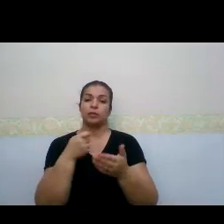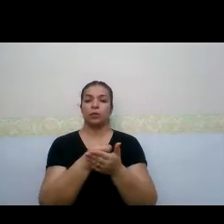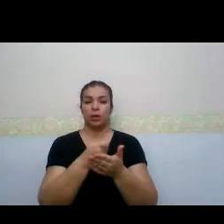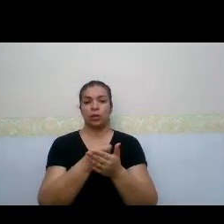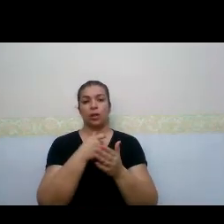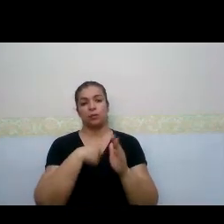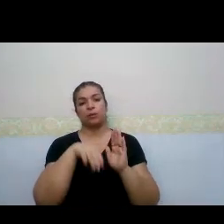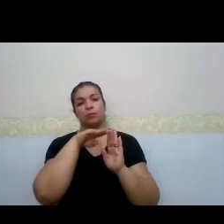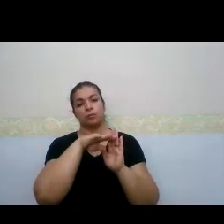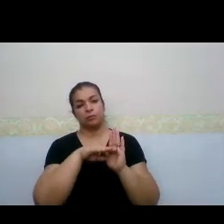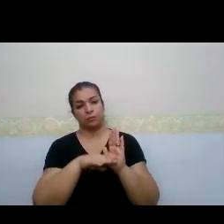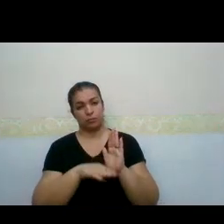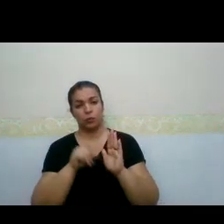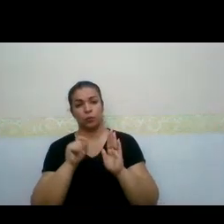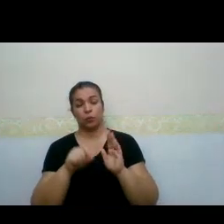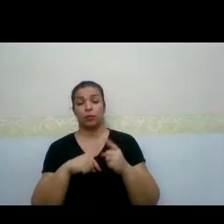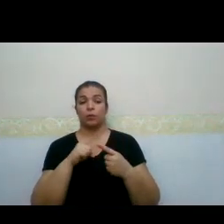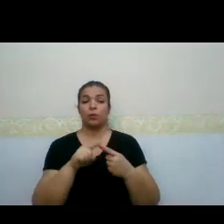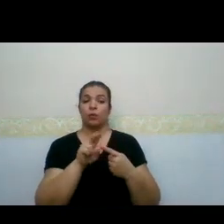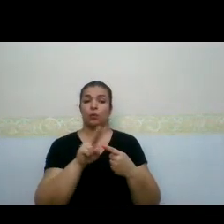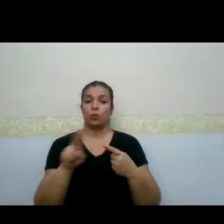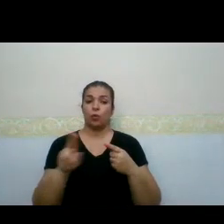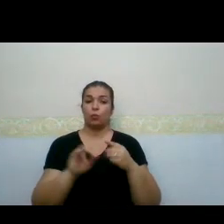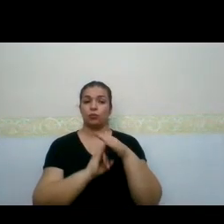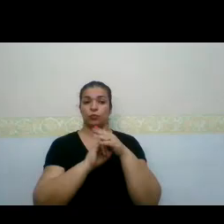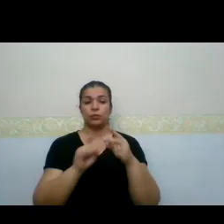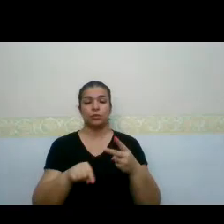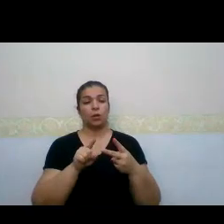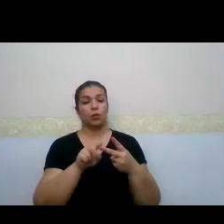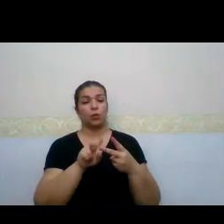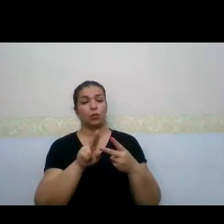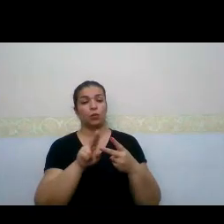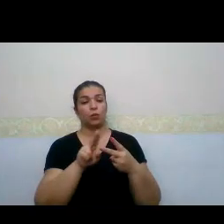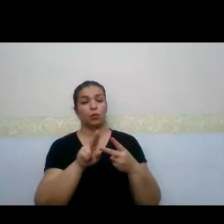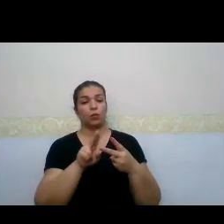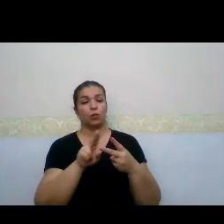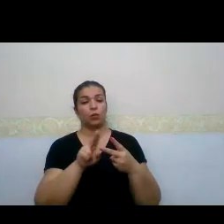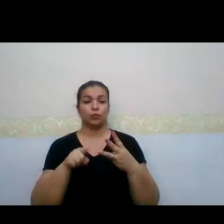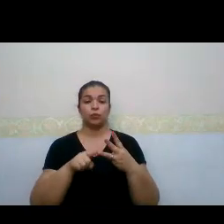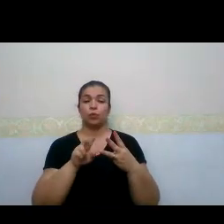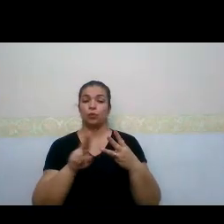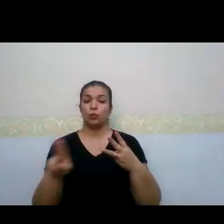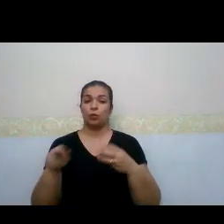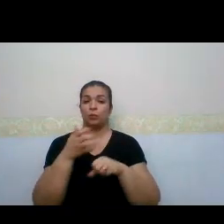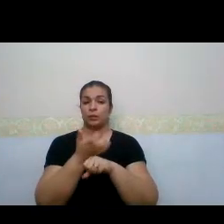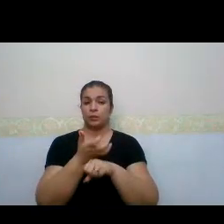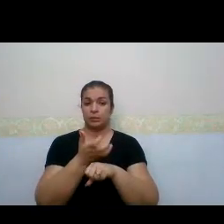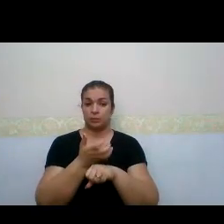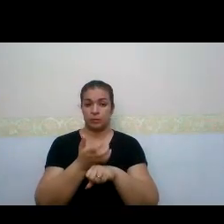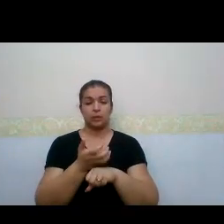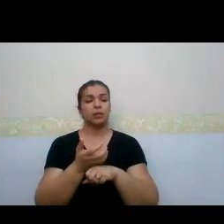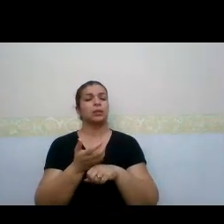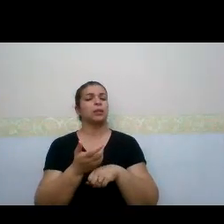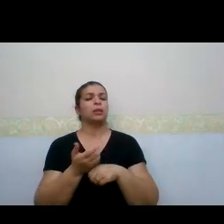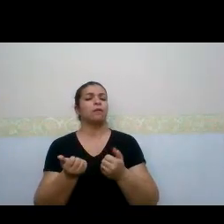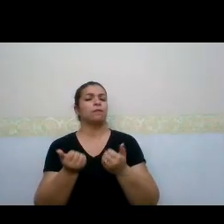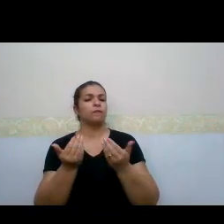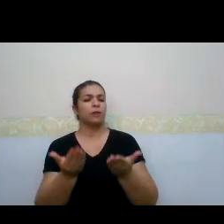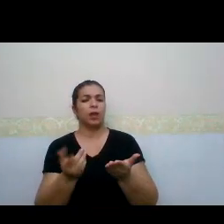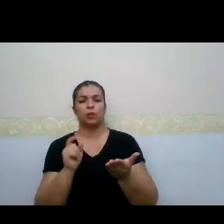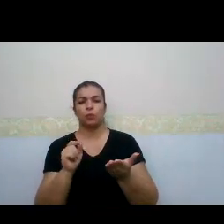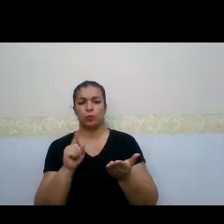seguintes elementos: o nome da instituição, o nome do curso, o nome da disciplina, a oferta, né? Se é